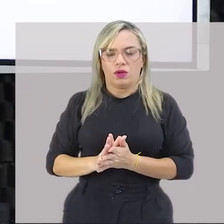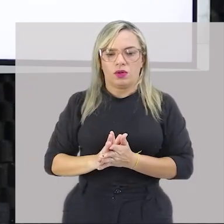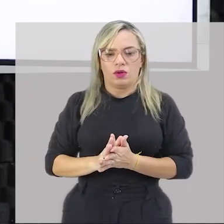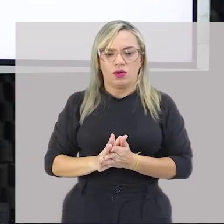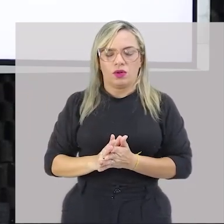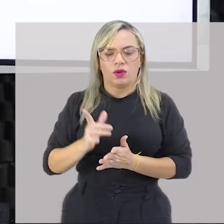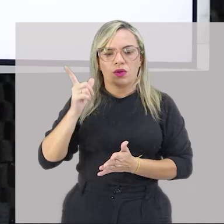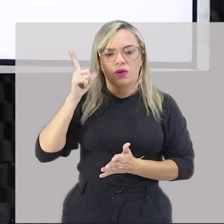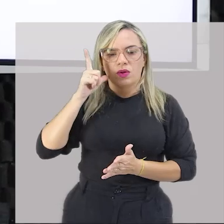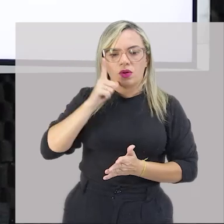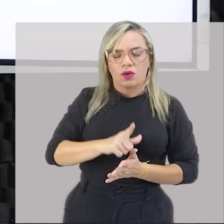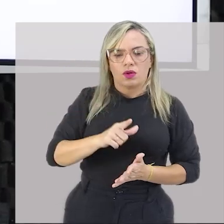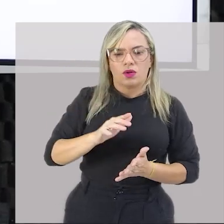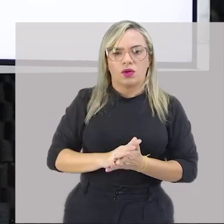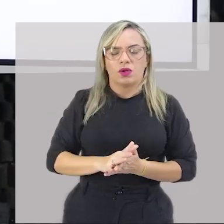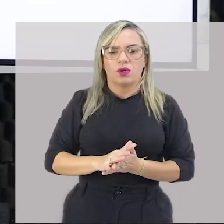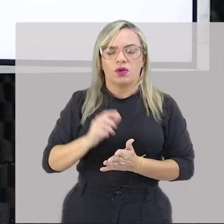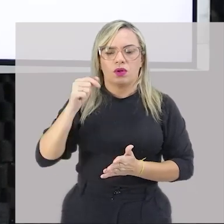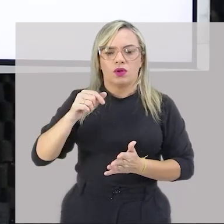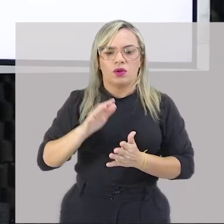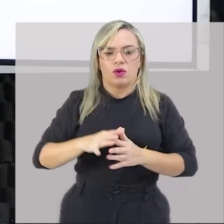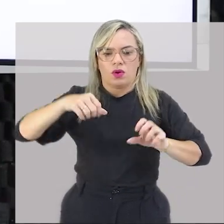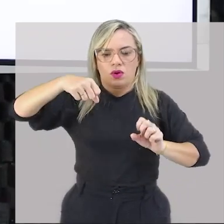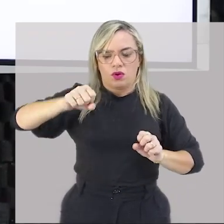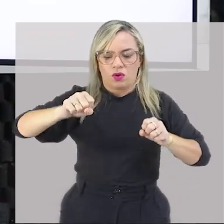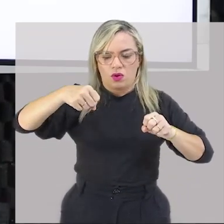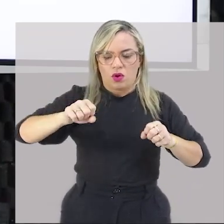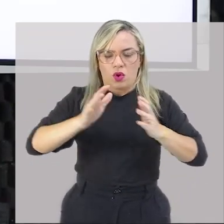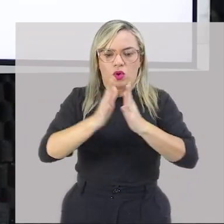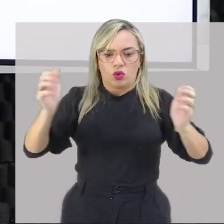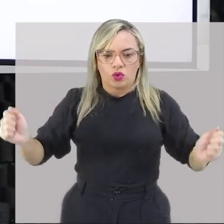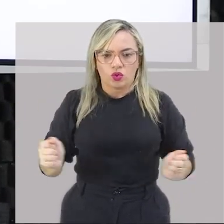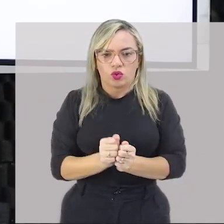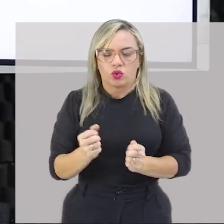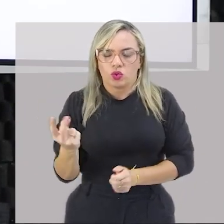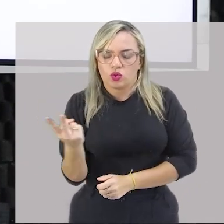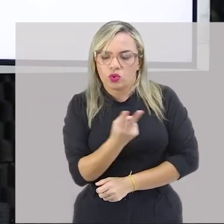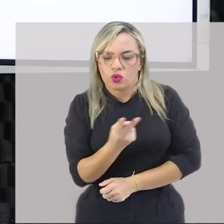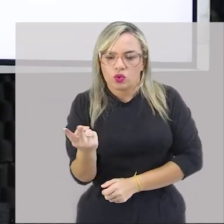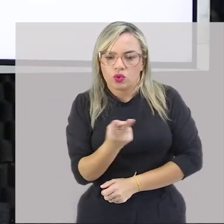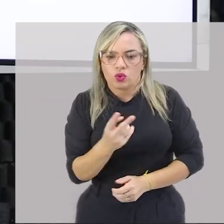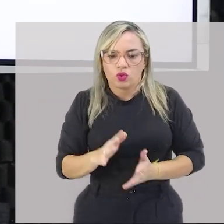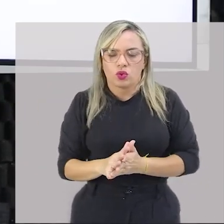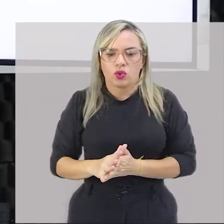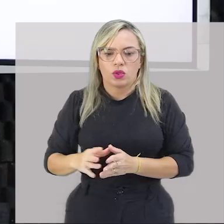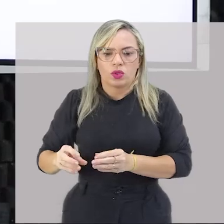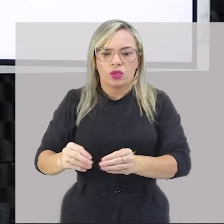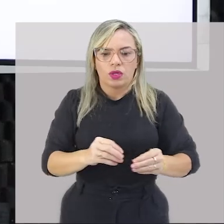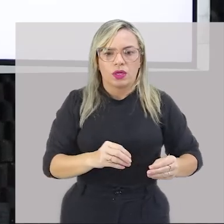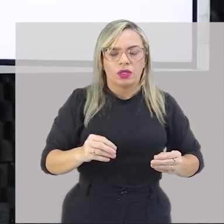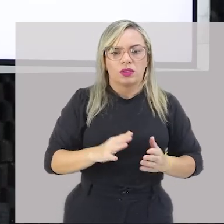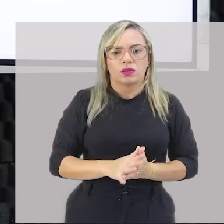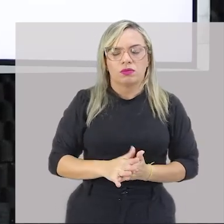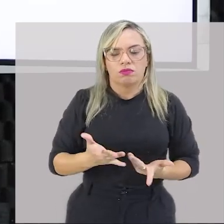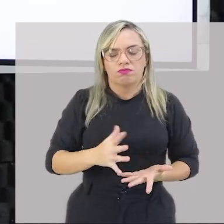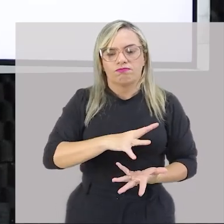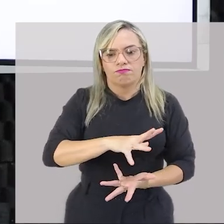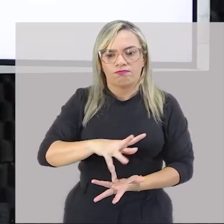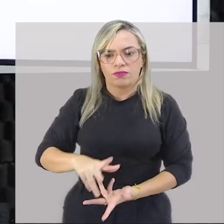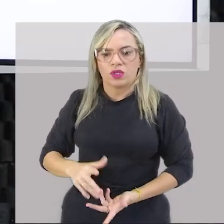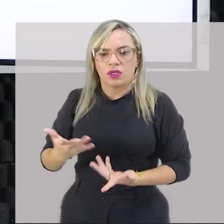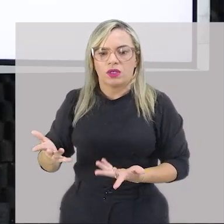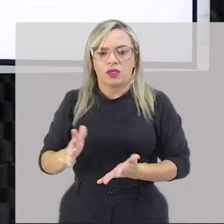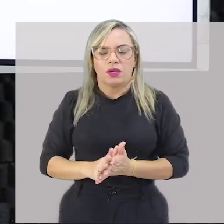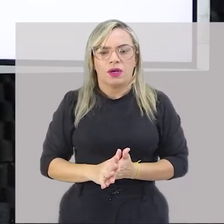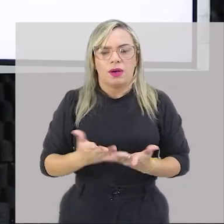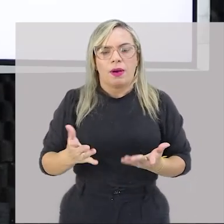solo simultaneamente, ou seja, elas atingem o solo juntas, apesar de ter massas diferentes. Tá?